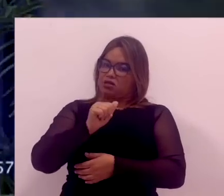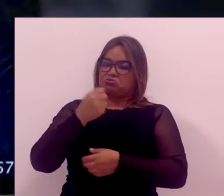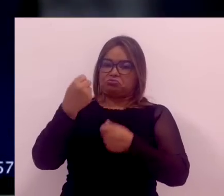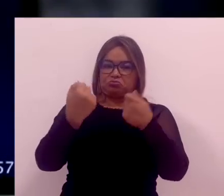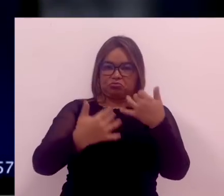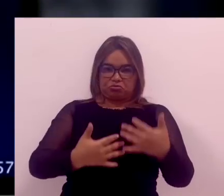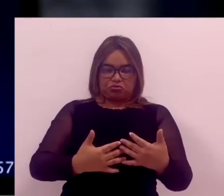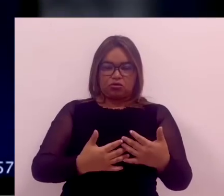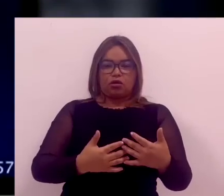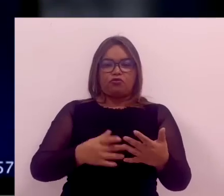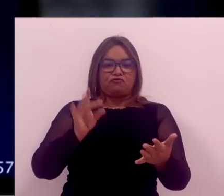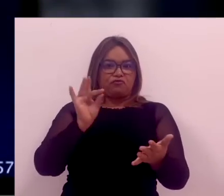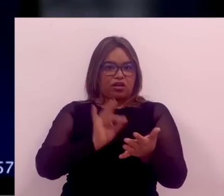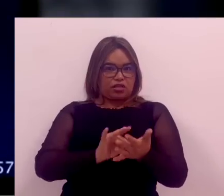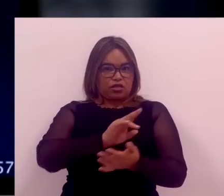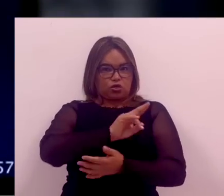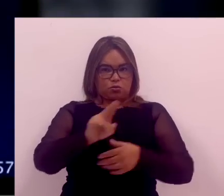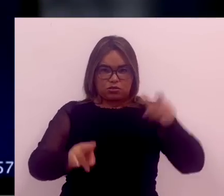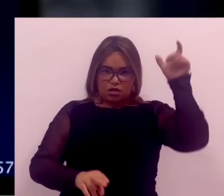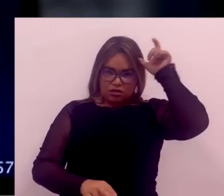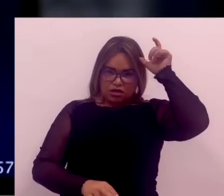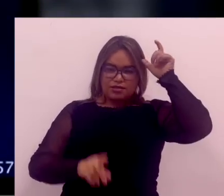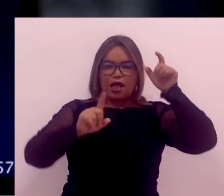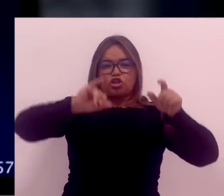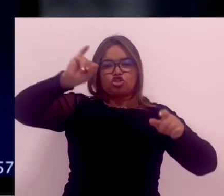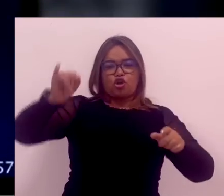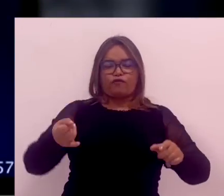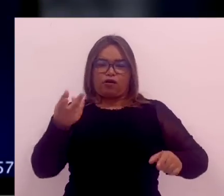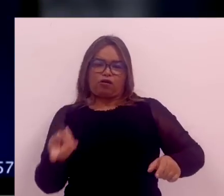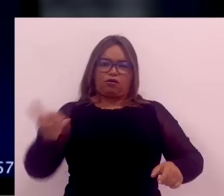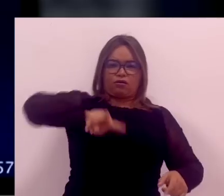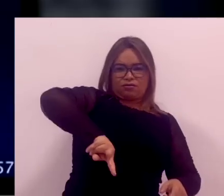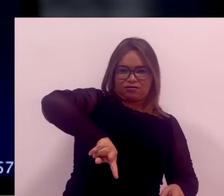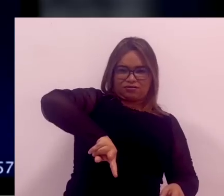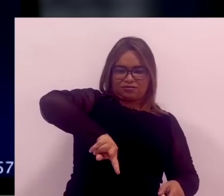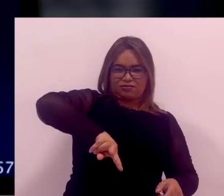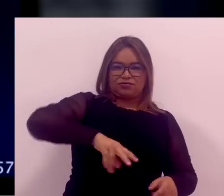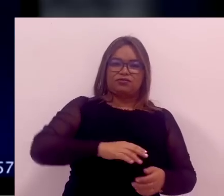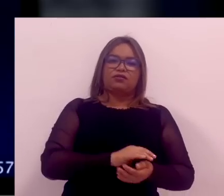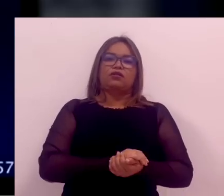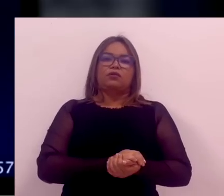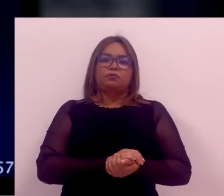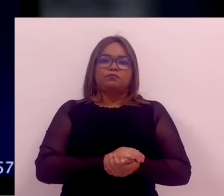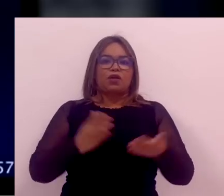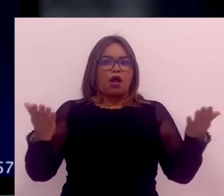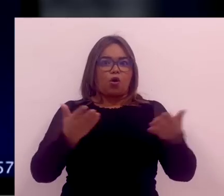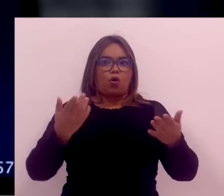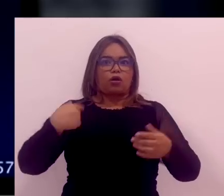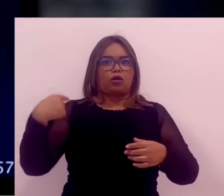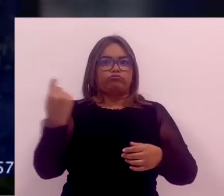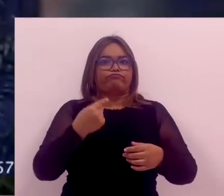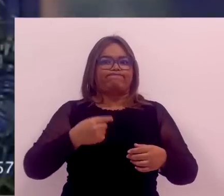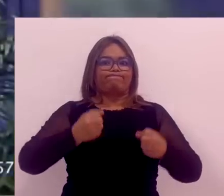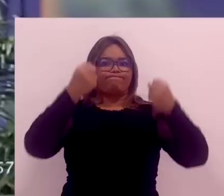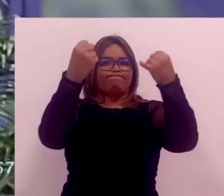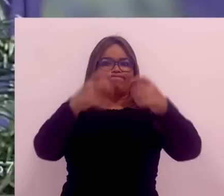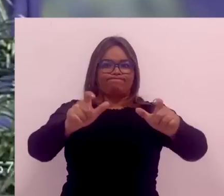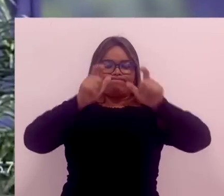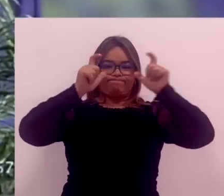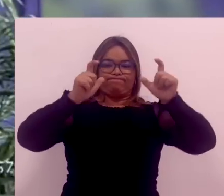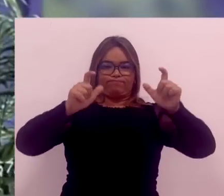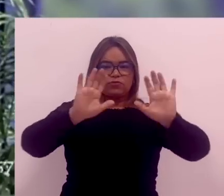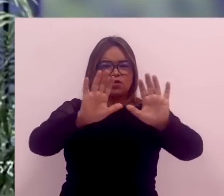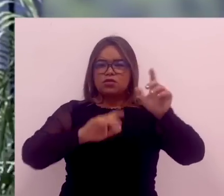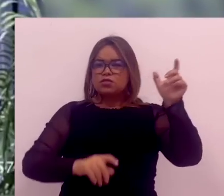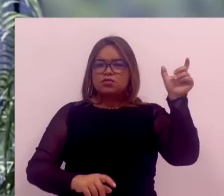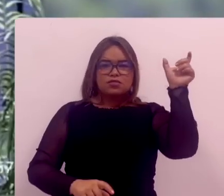Os cabalistas dizem que o verdadeiro nome de Satanás é Jeová de cabeça para baixo. E eu vou lhes contar na minha palestra sobre o islamismo uma